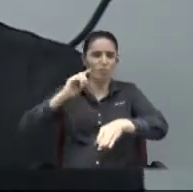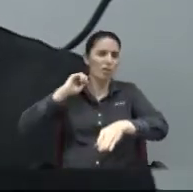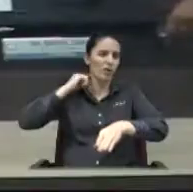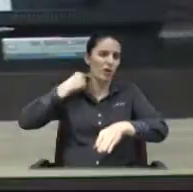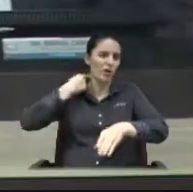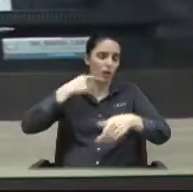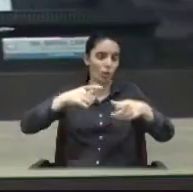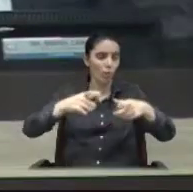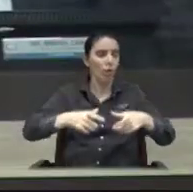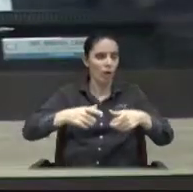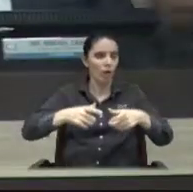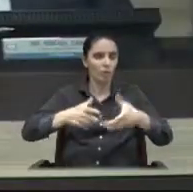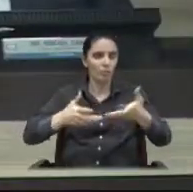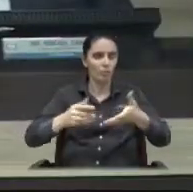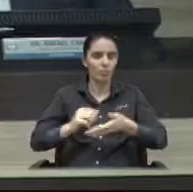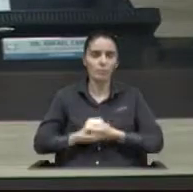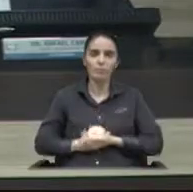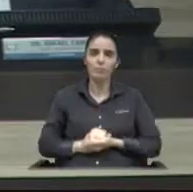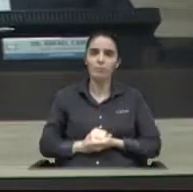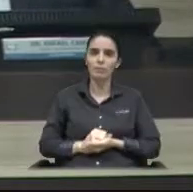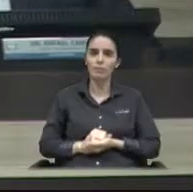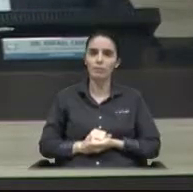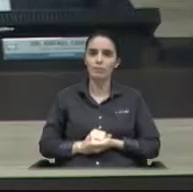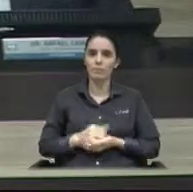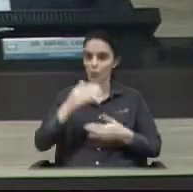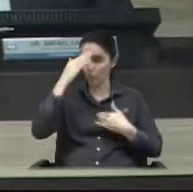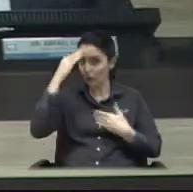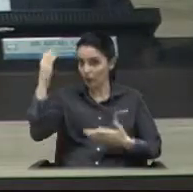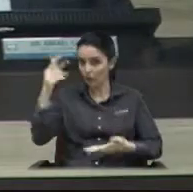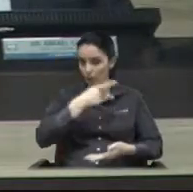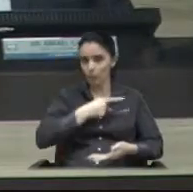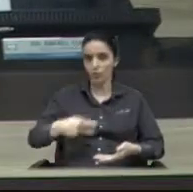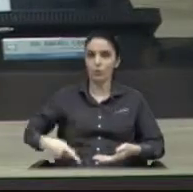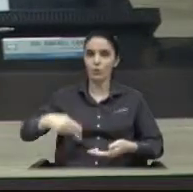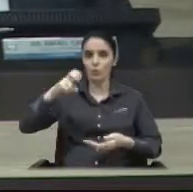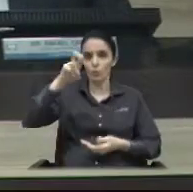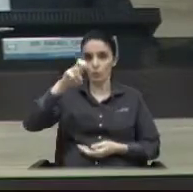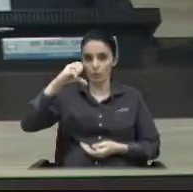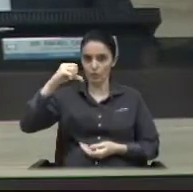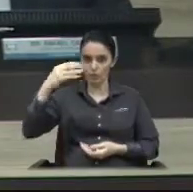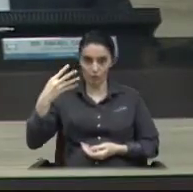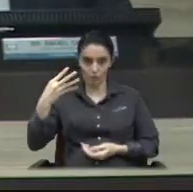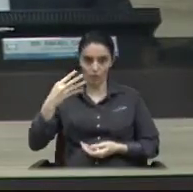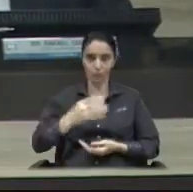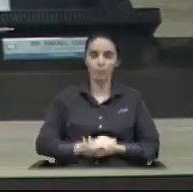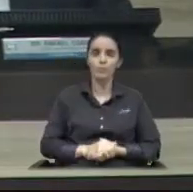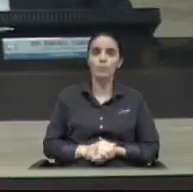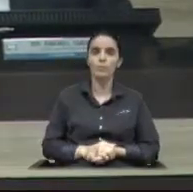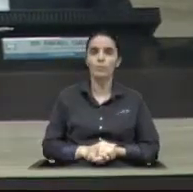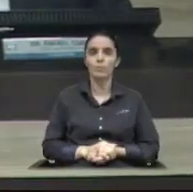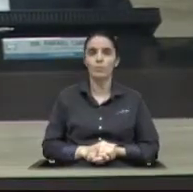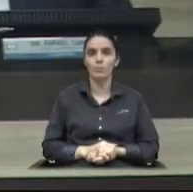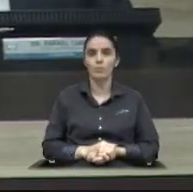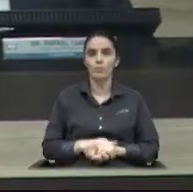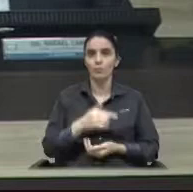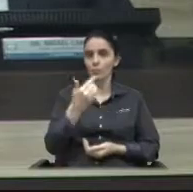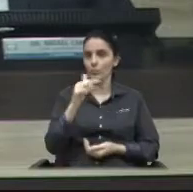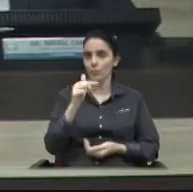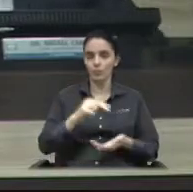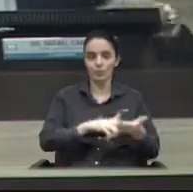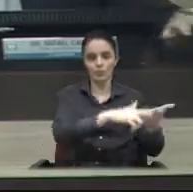presidente outro discussão os 59 enquanto não havendo